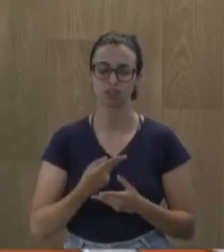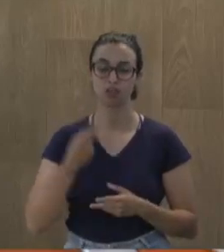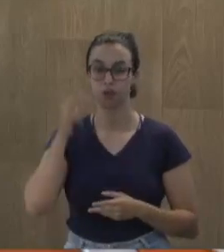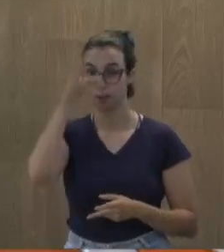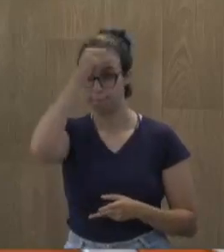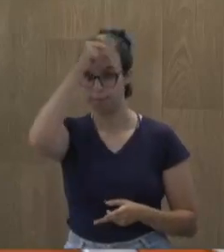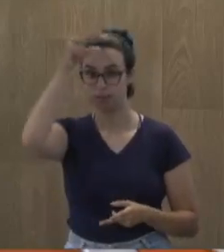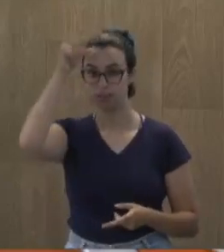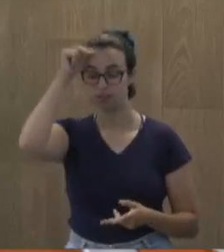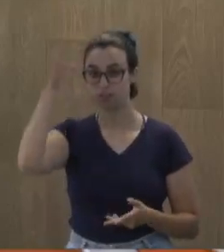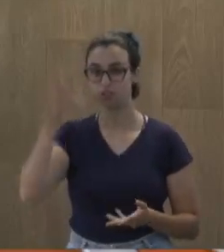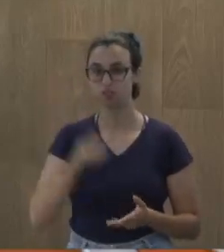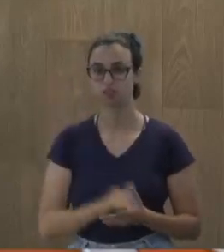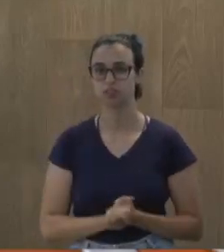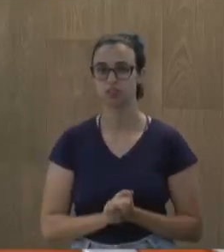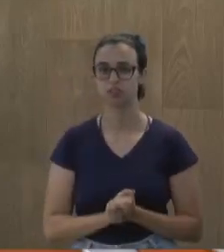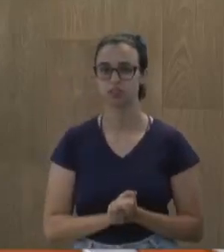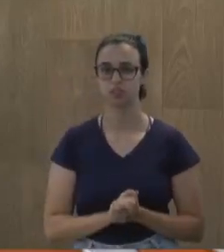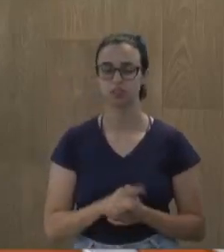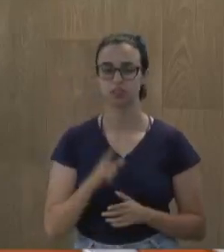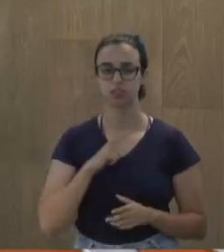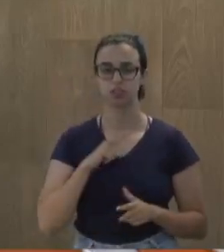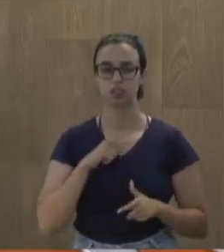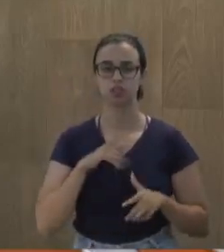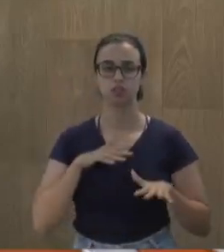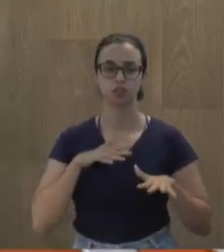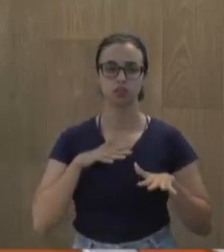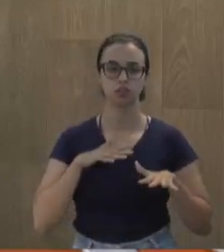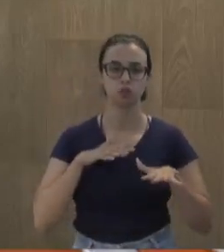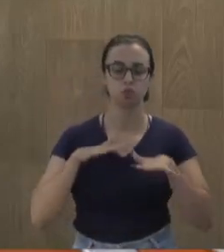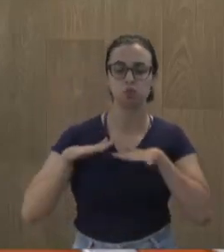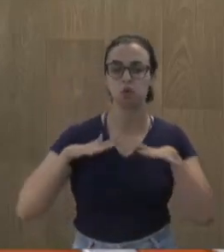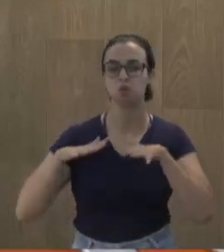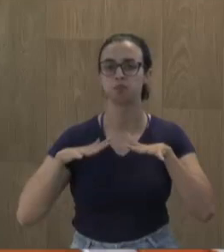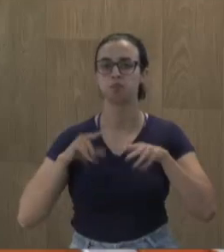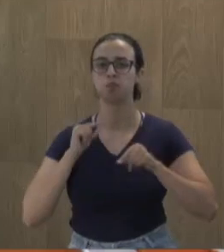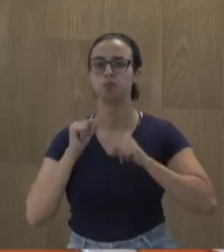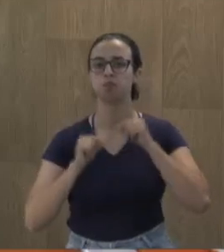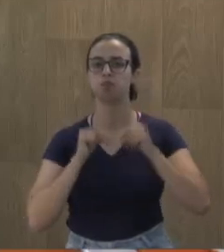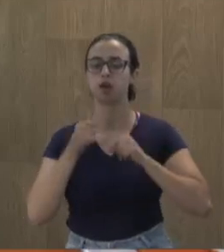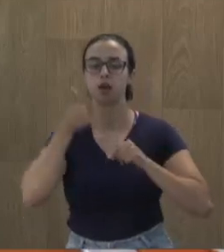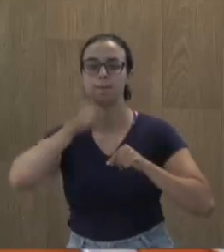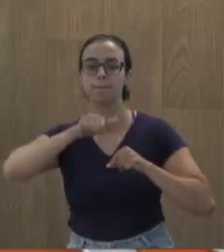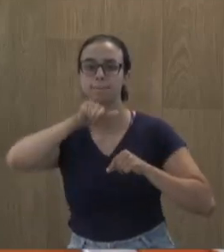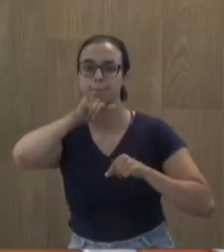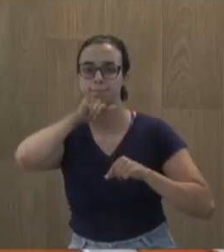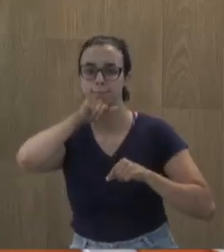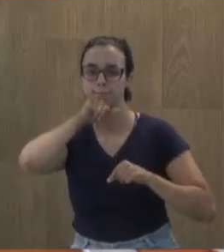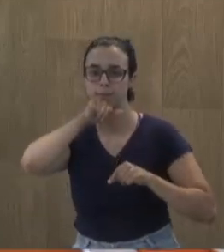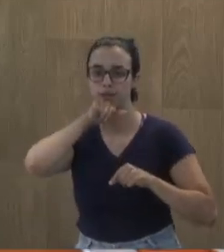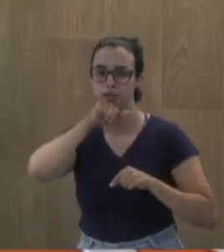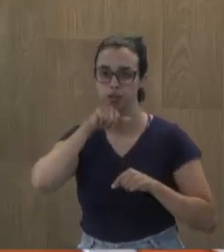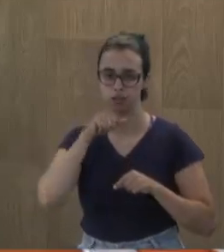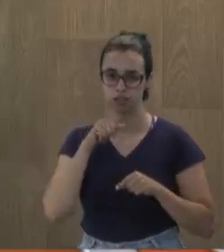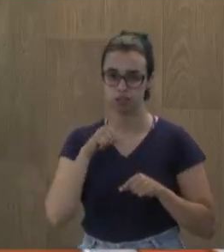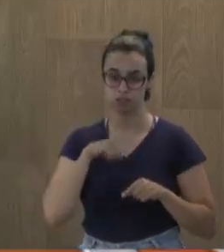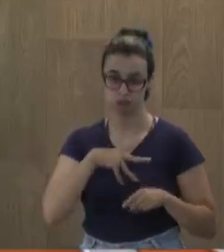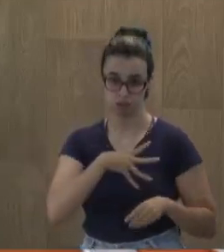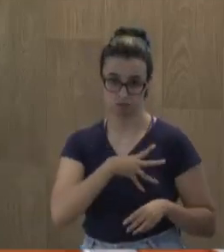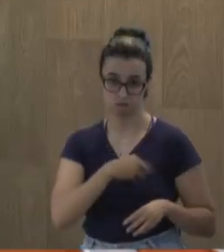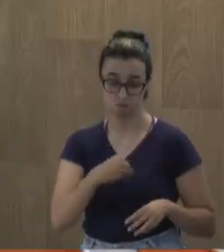prefeito tá rolando o movimento aqui na nossa cidade das Mães de não mandar as crianças